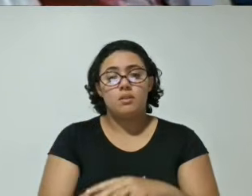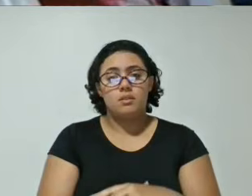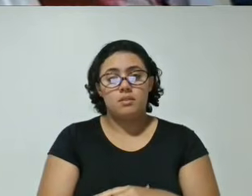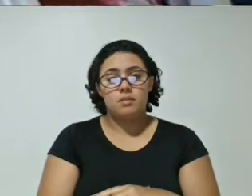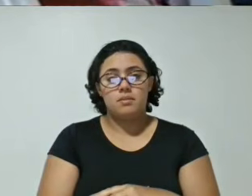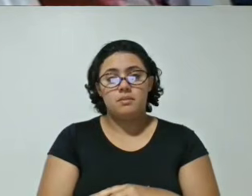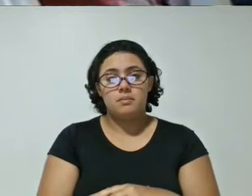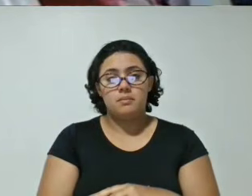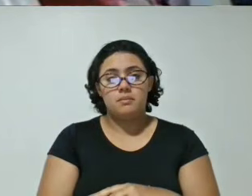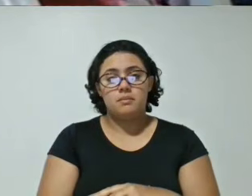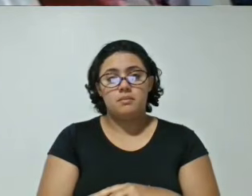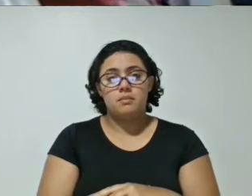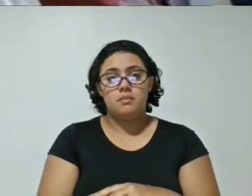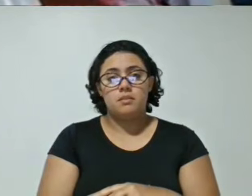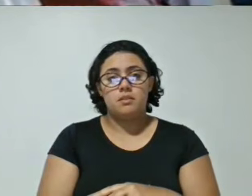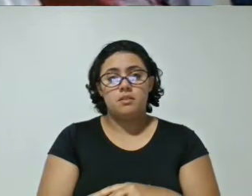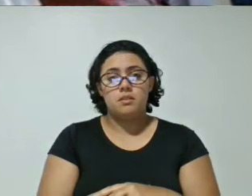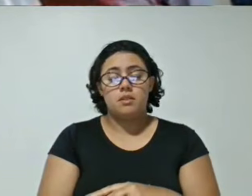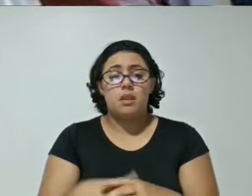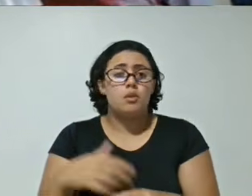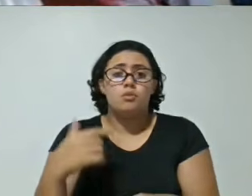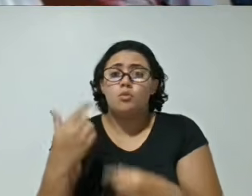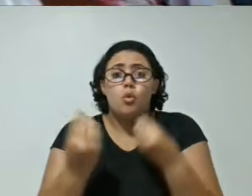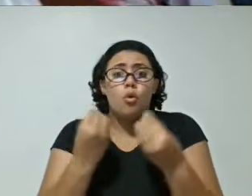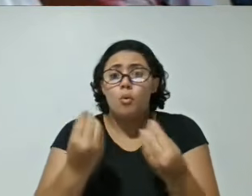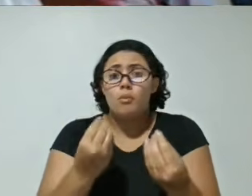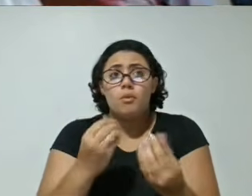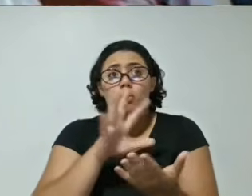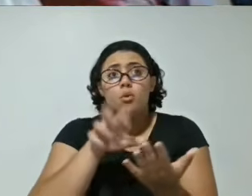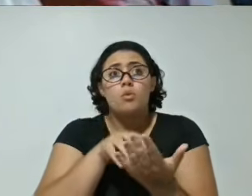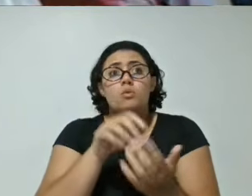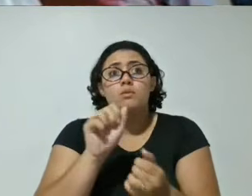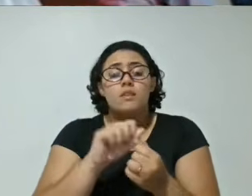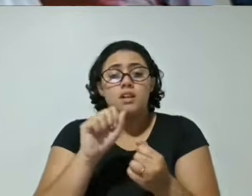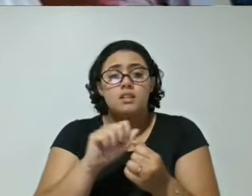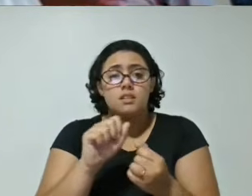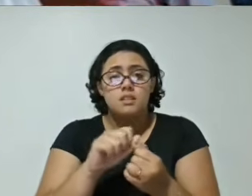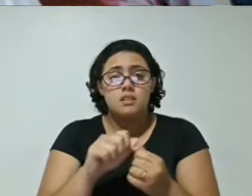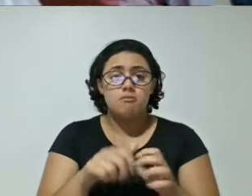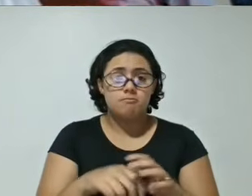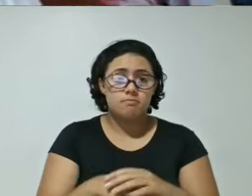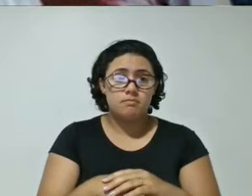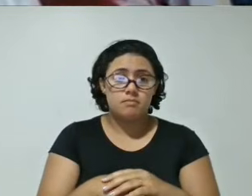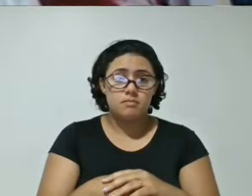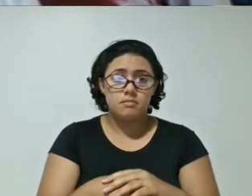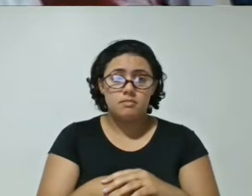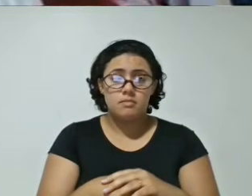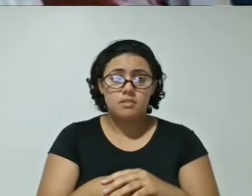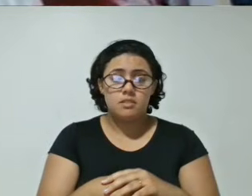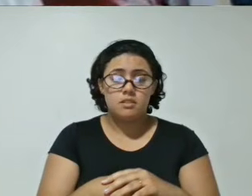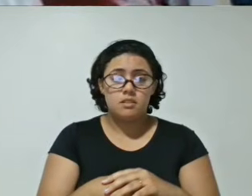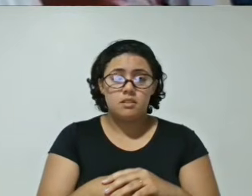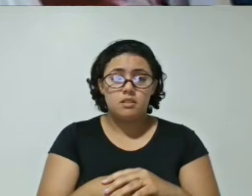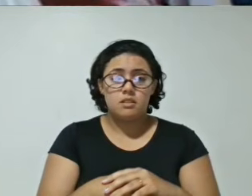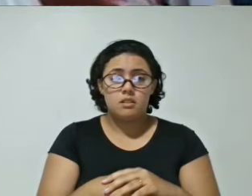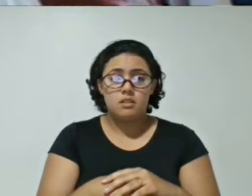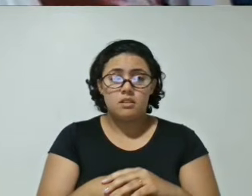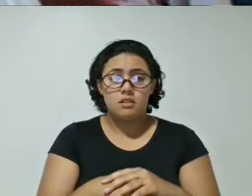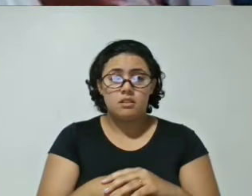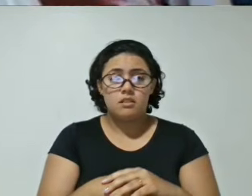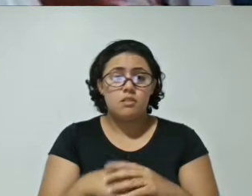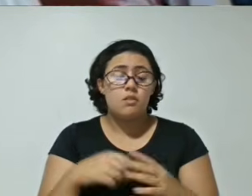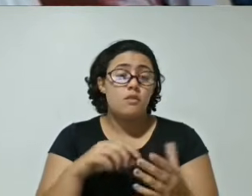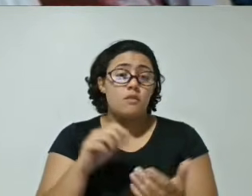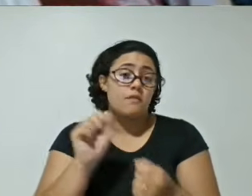assim, não tinha a menor condição de fazer um concurso, mas assim, eu falei, eu já fiz inscrição, vou lá fazer, e acabou que fiz o